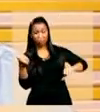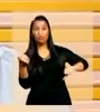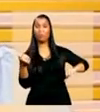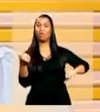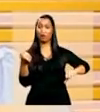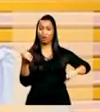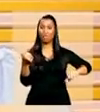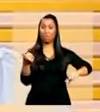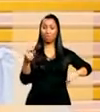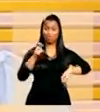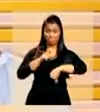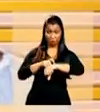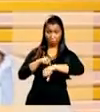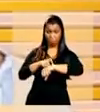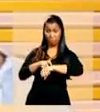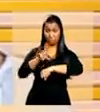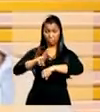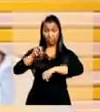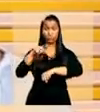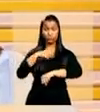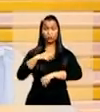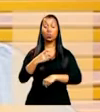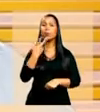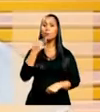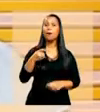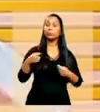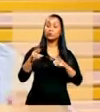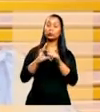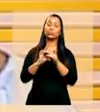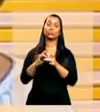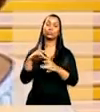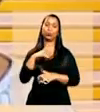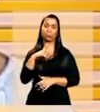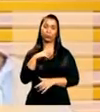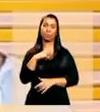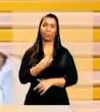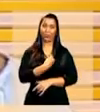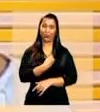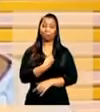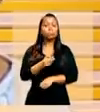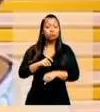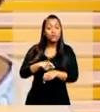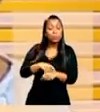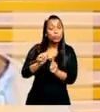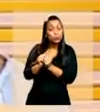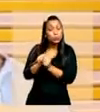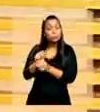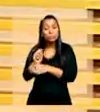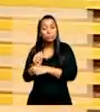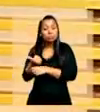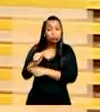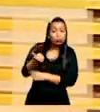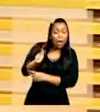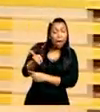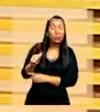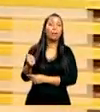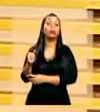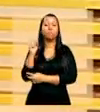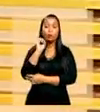é, na hora que ele está ali usando, o pai tem que estar junto, pelo menos um tempinho,